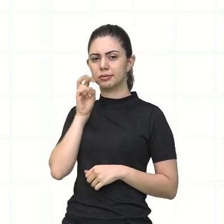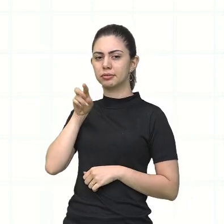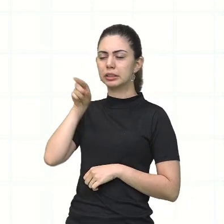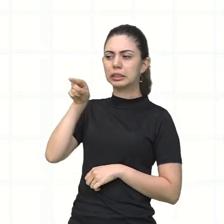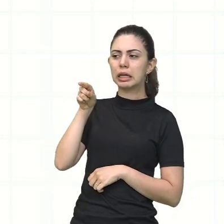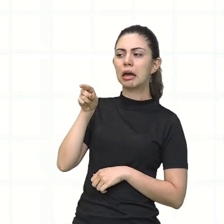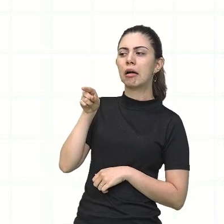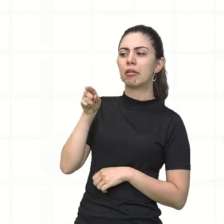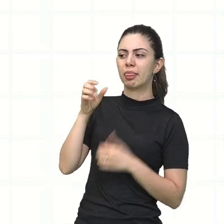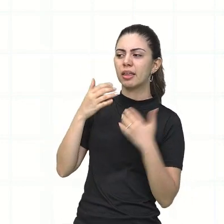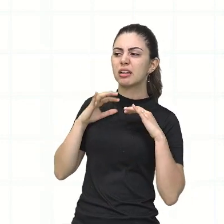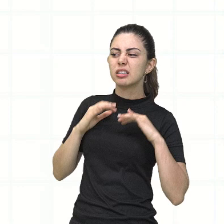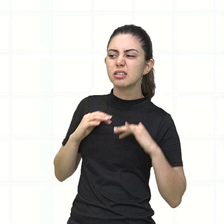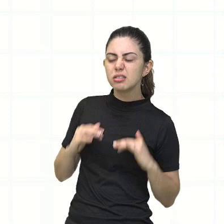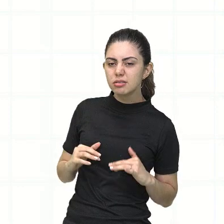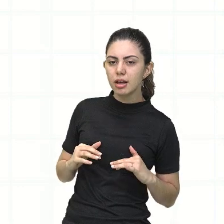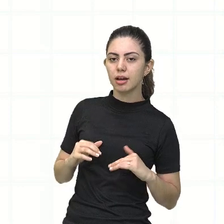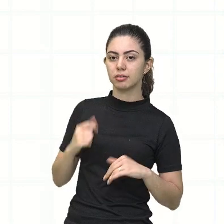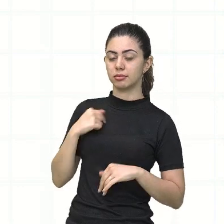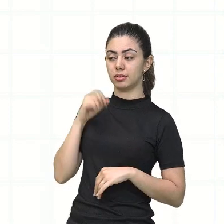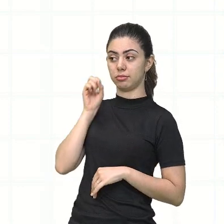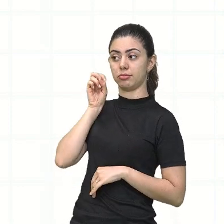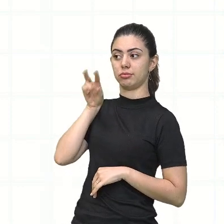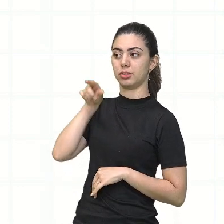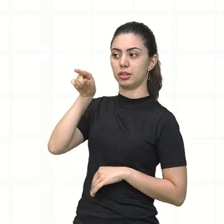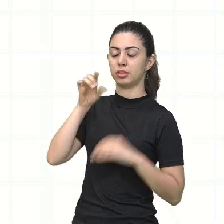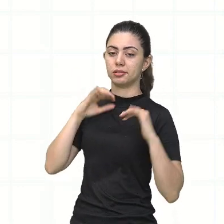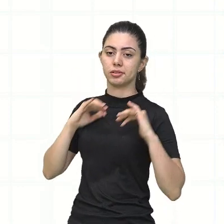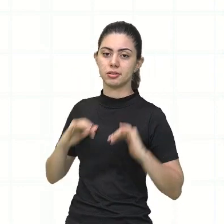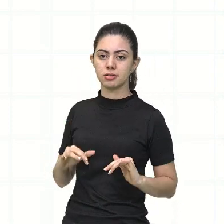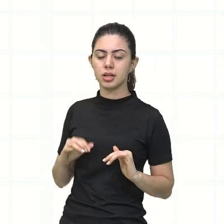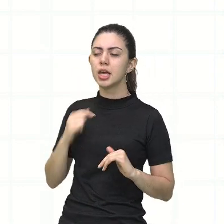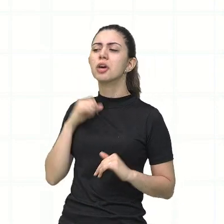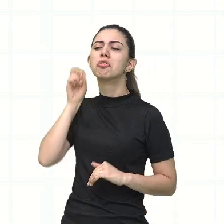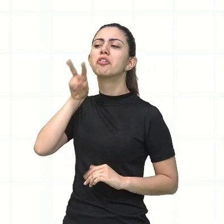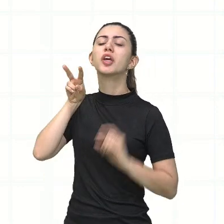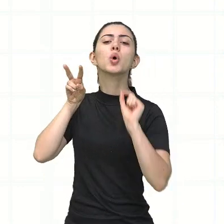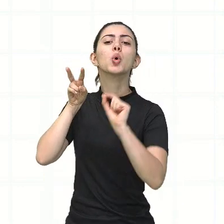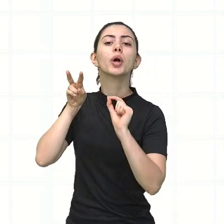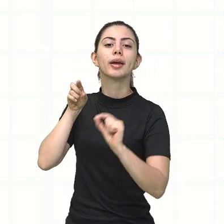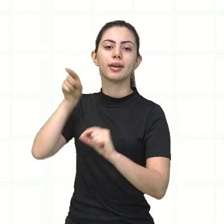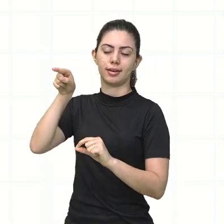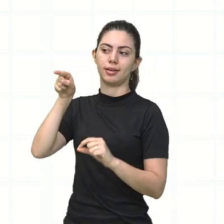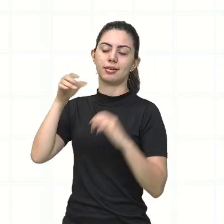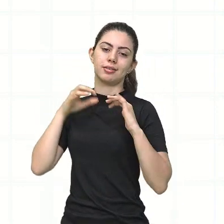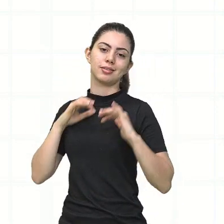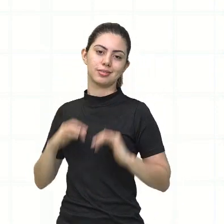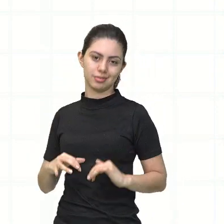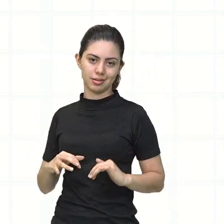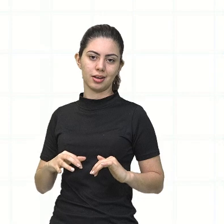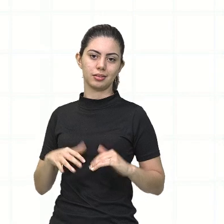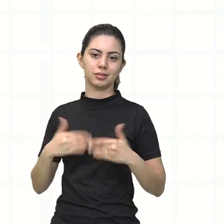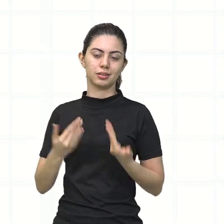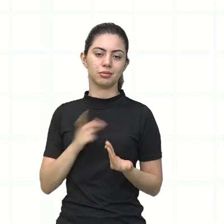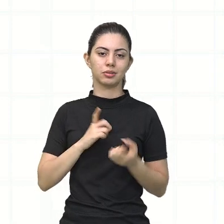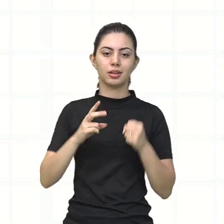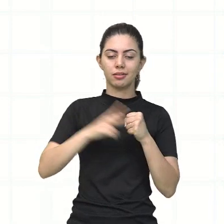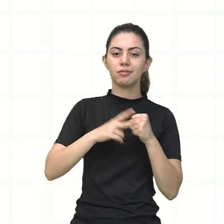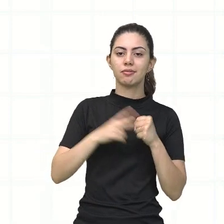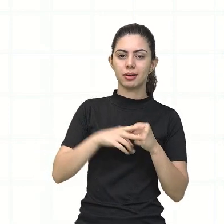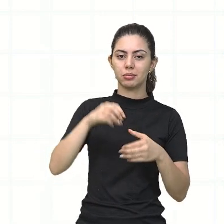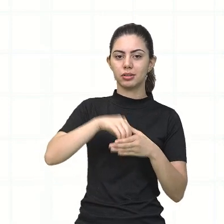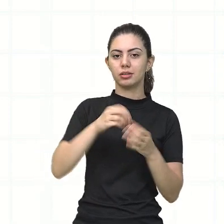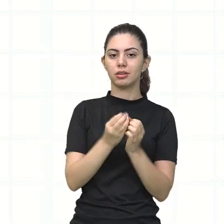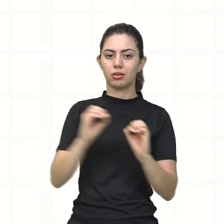o que. Eu vi que ele estava cansado. Eu vi o quê? Que ele estava cansado. Olha os verbos aparecendo na oração e na